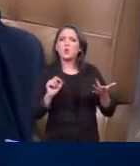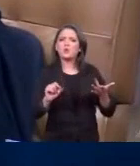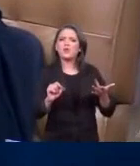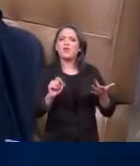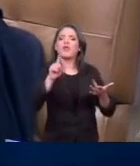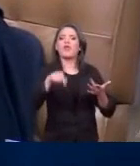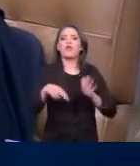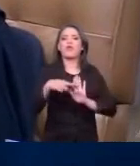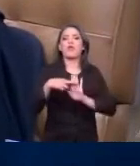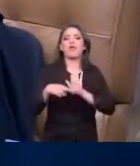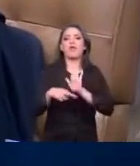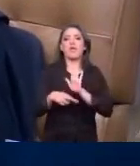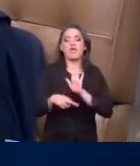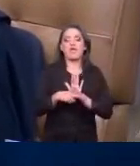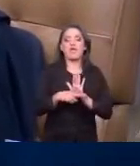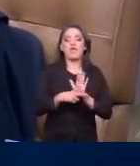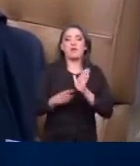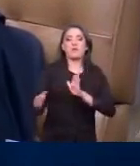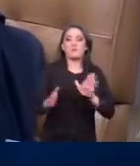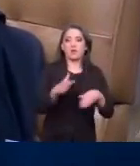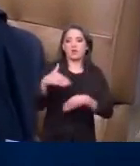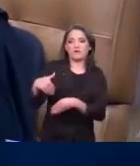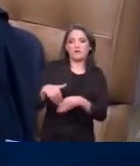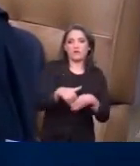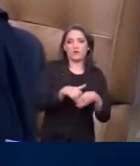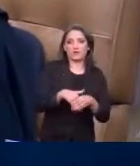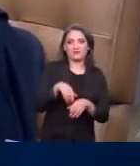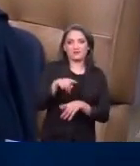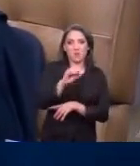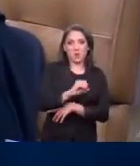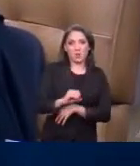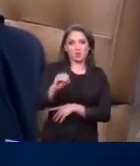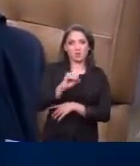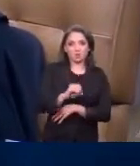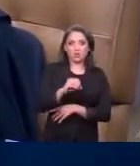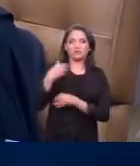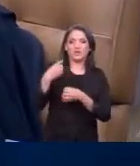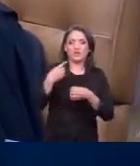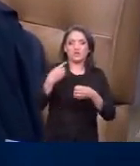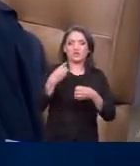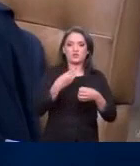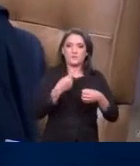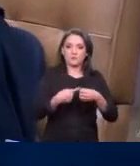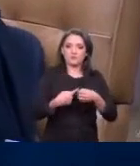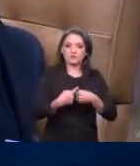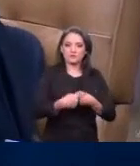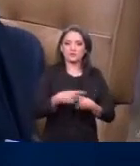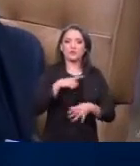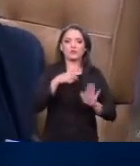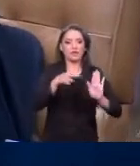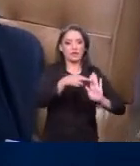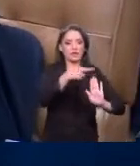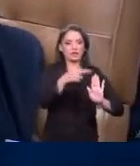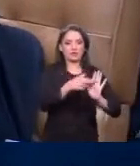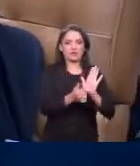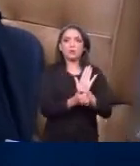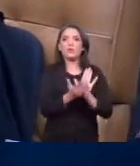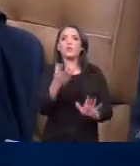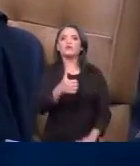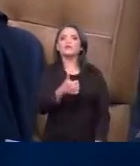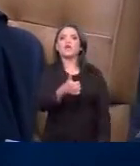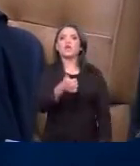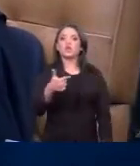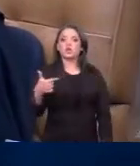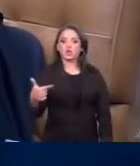isso é já até aconteceu, né? Já até aconteceu. Renan Calheiros, por exemplo, não obedeceu uma ordem do